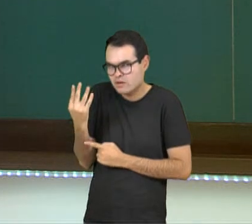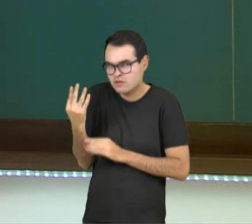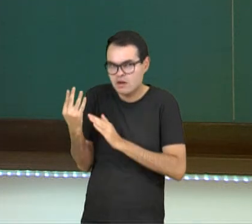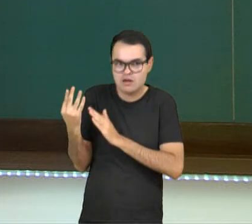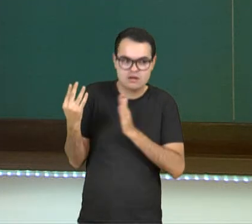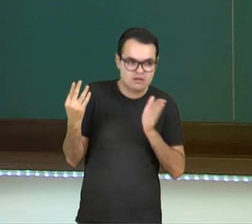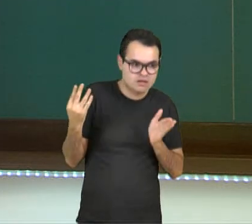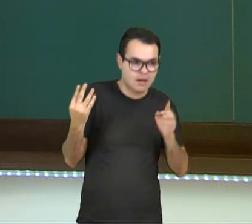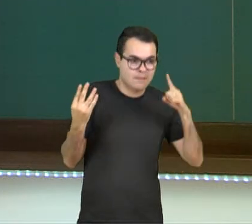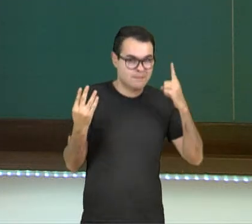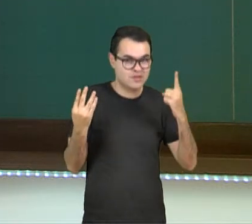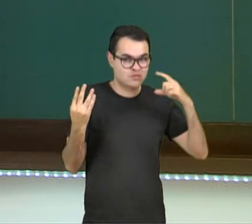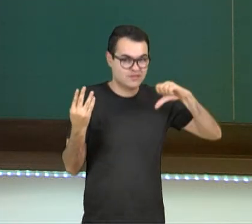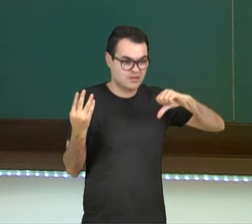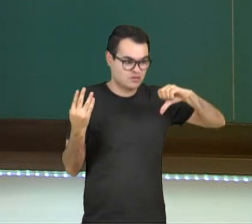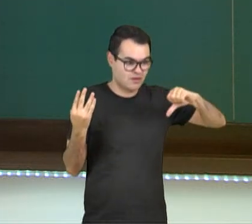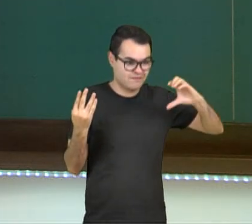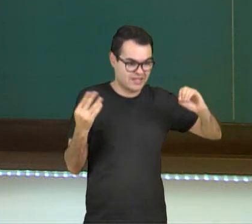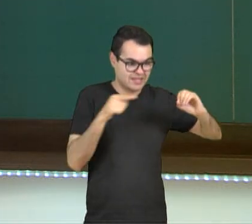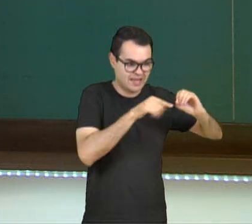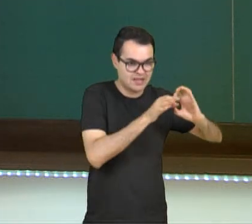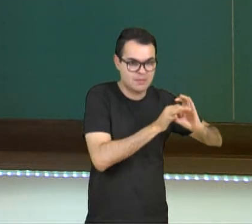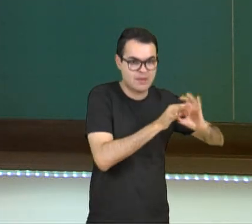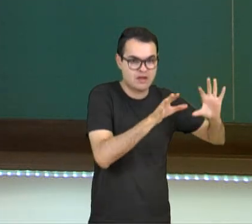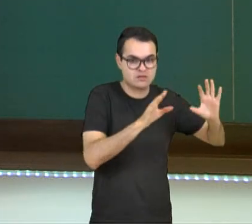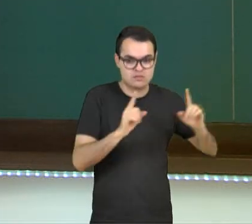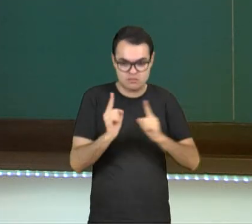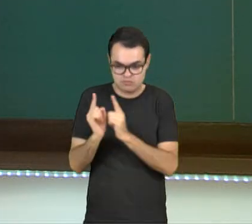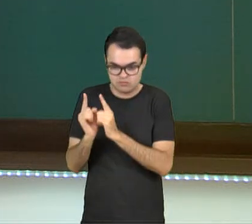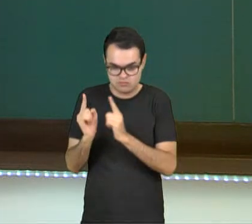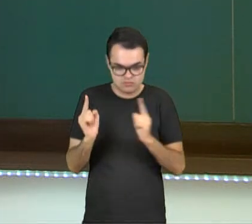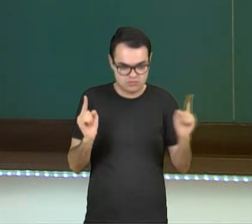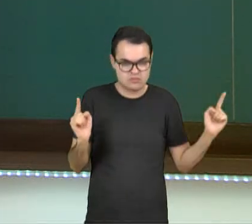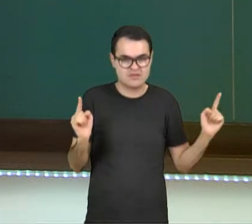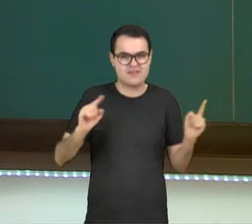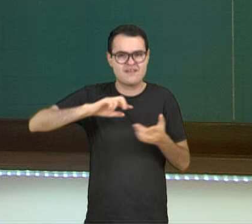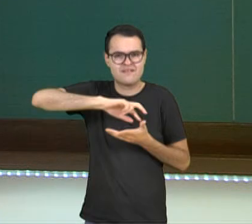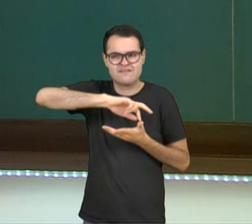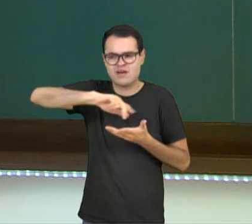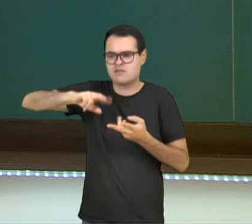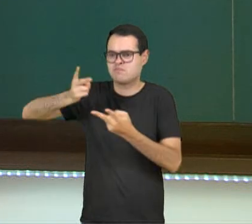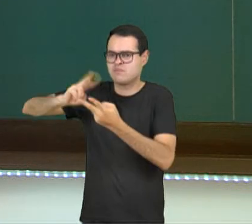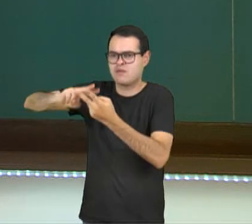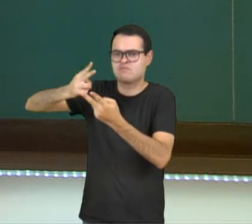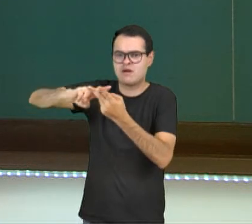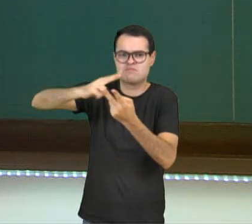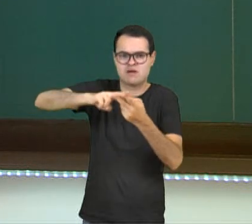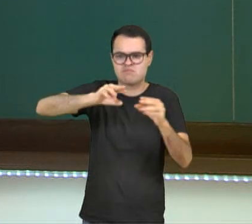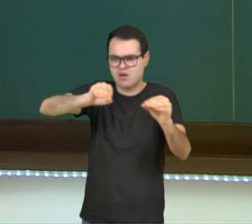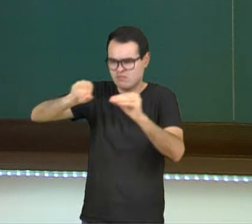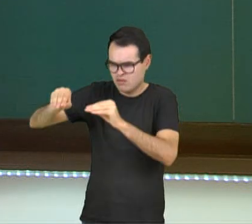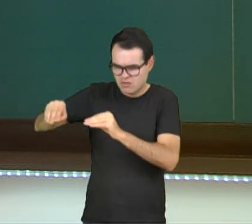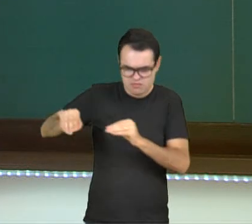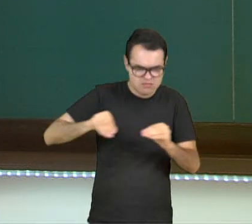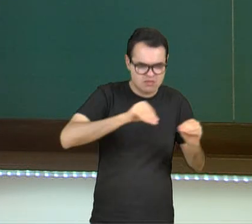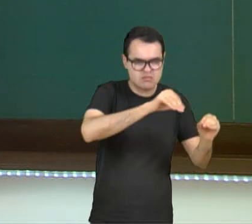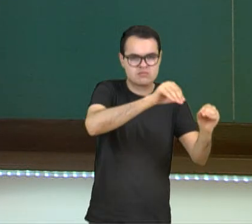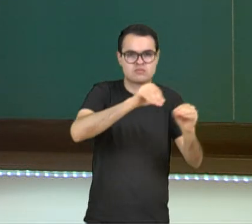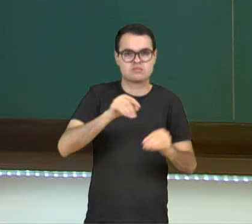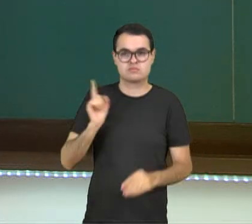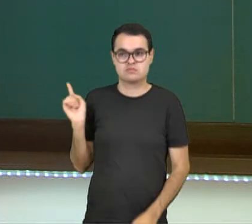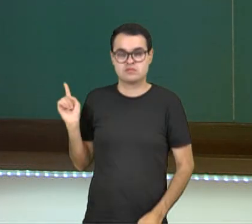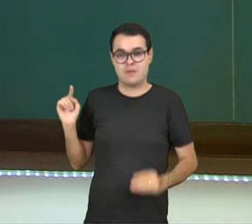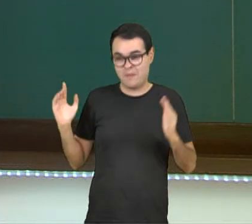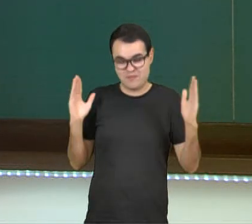1964 a 1990, quando ele foi liberto. Ele passou por vários presídios, várias cadeias, né, vamos dizer assim.